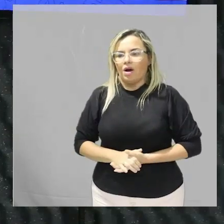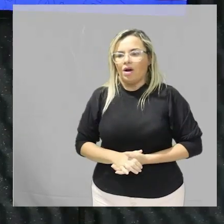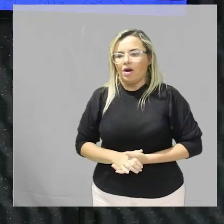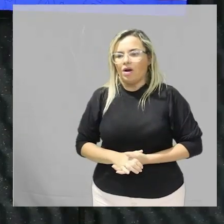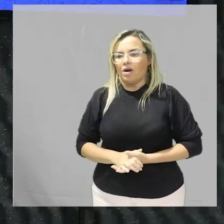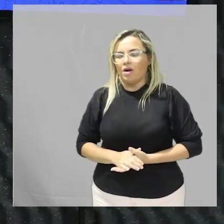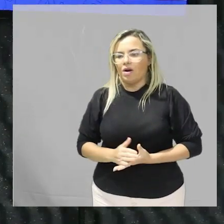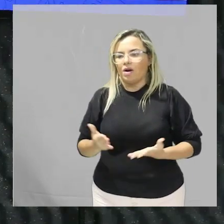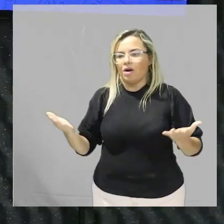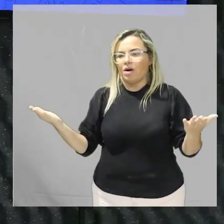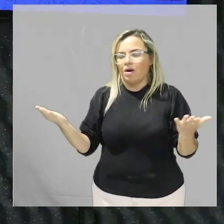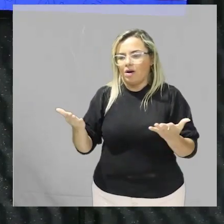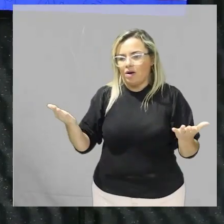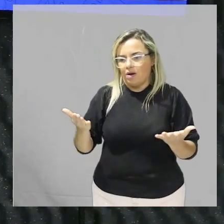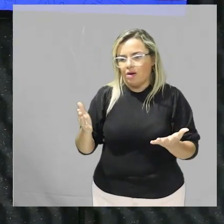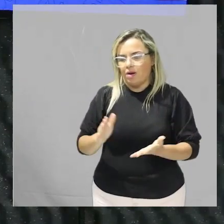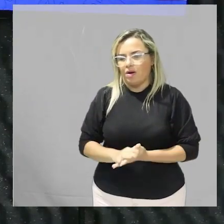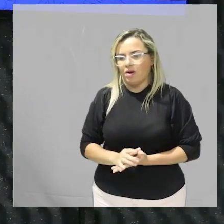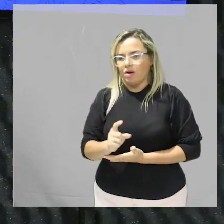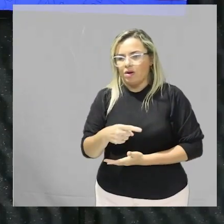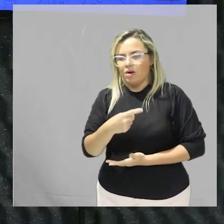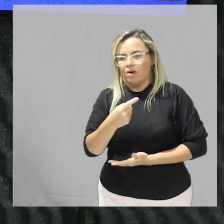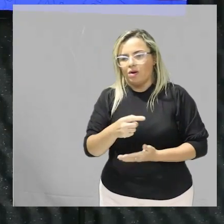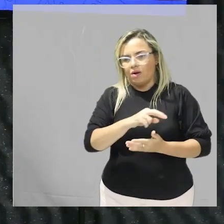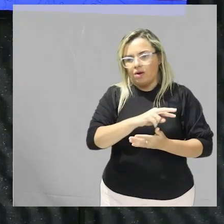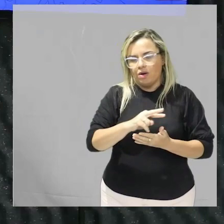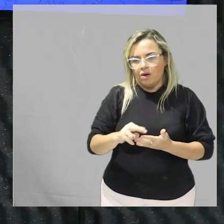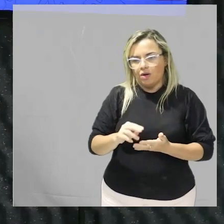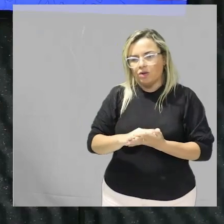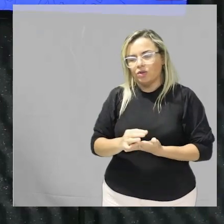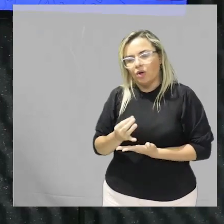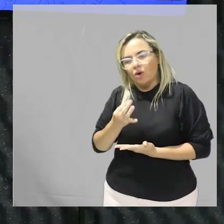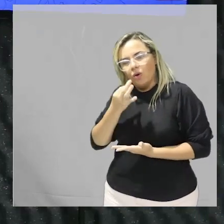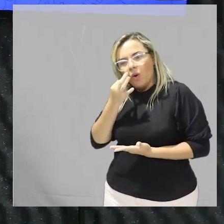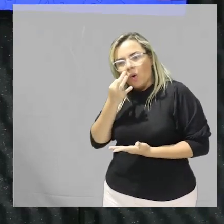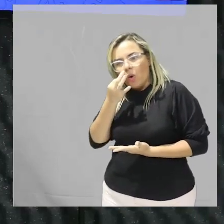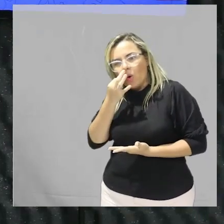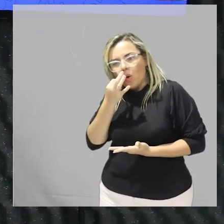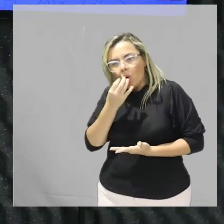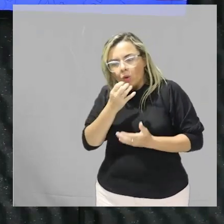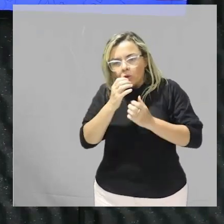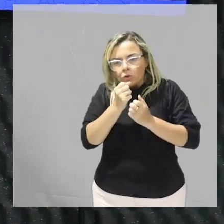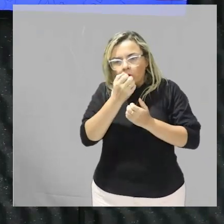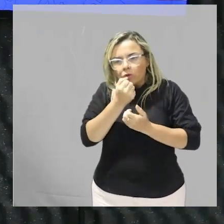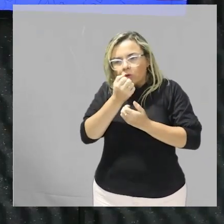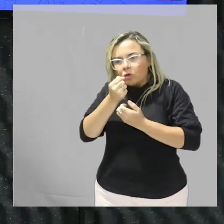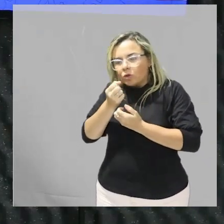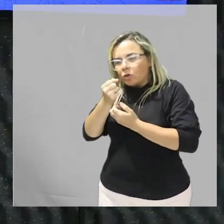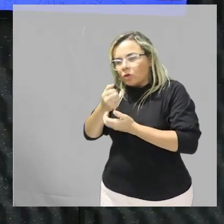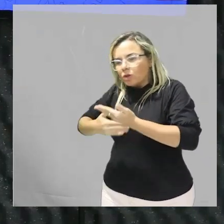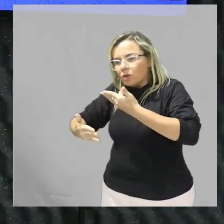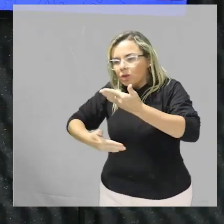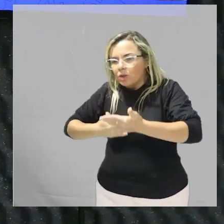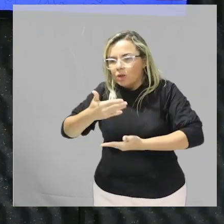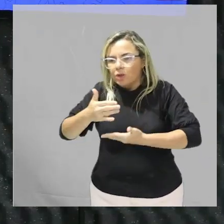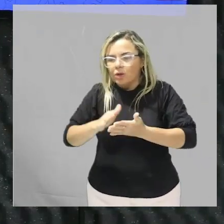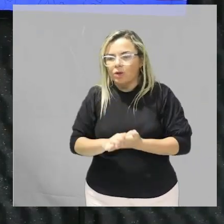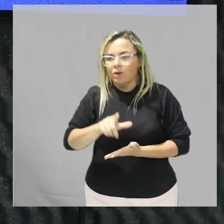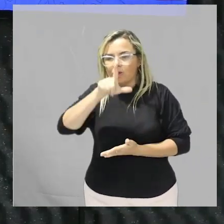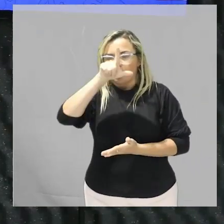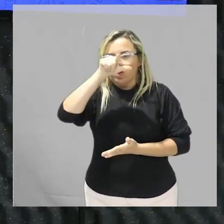a população de indivíduos que é de uma espécie, de roedores, por exemplo, que está convivendo com aves, né, que são indivíduos de outras